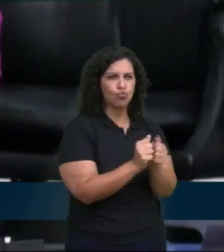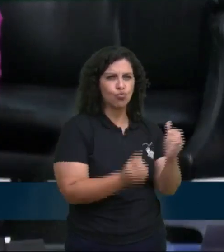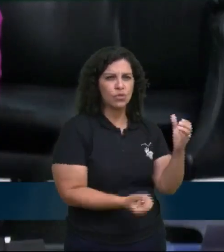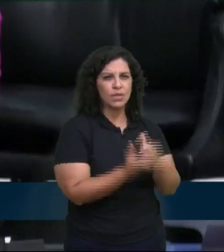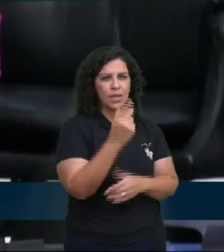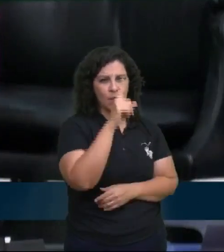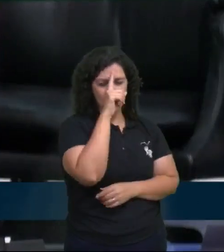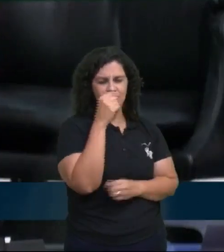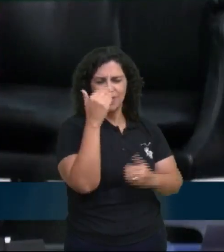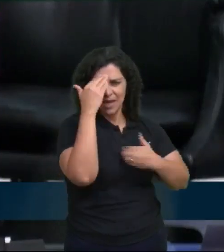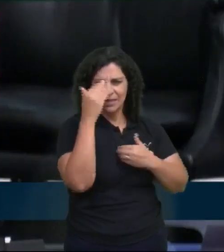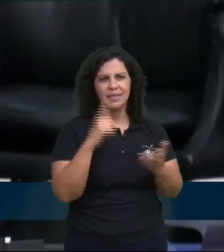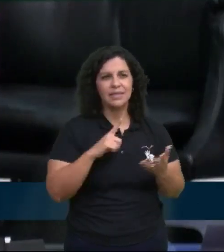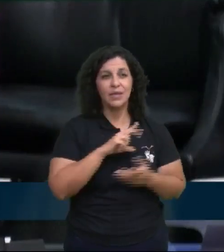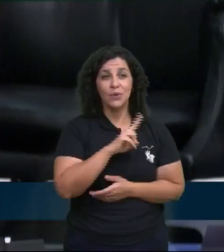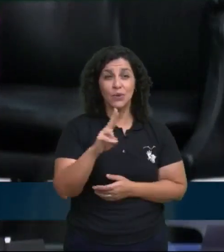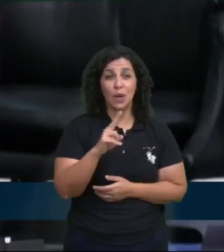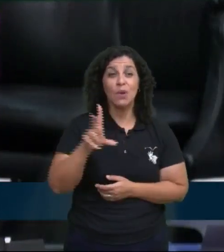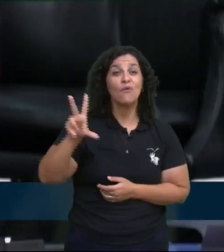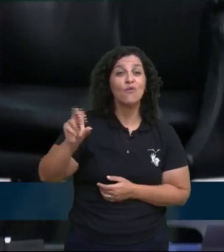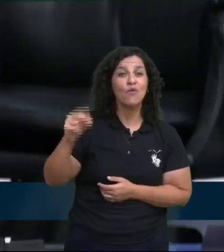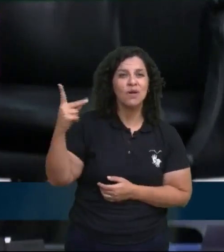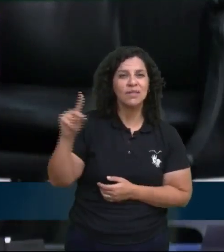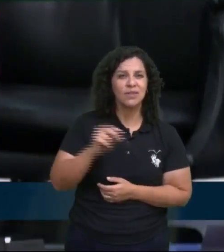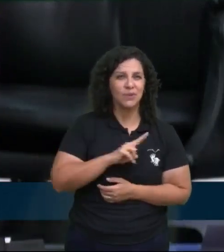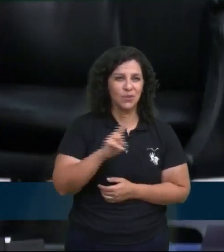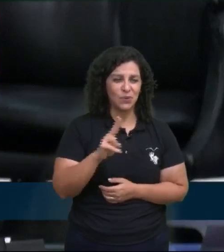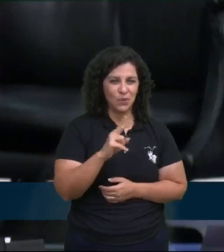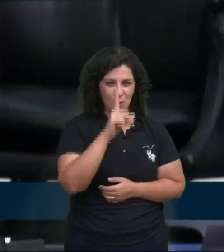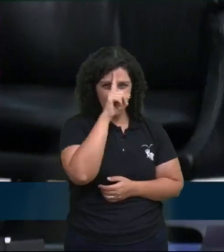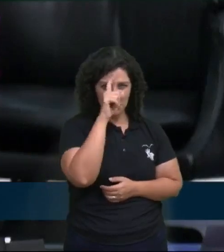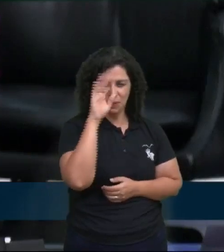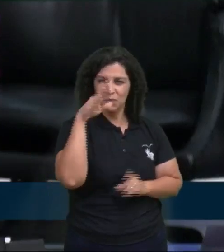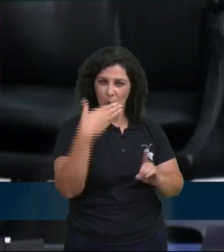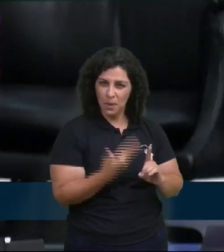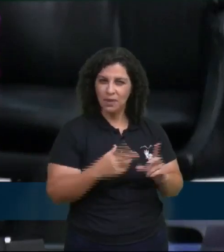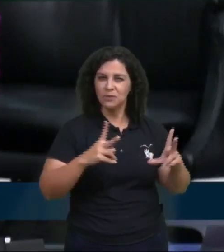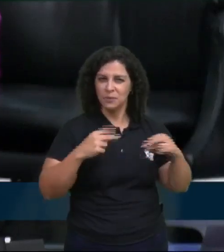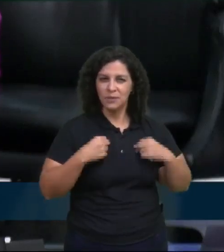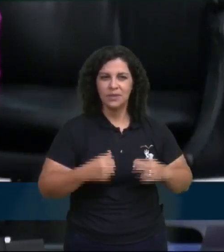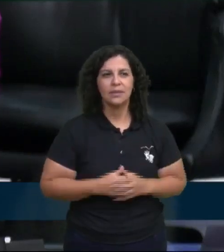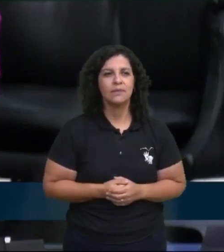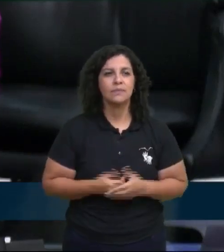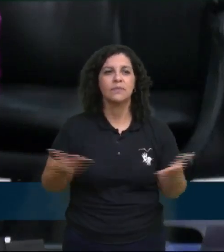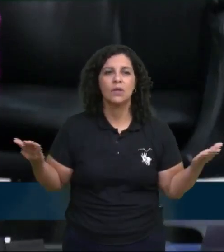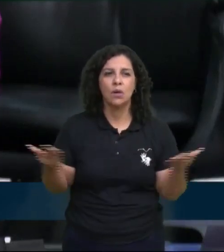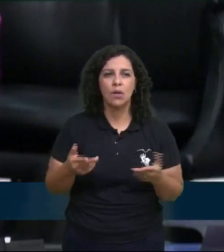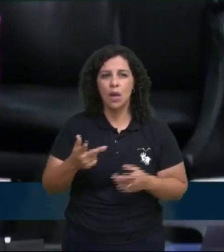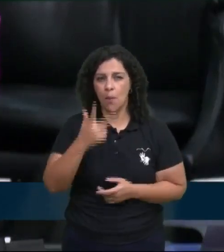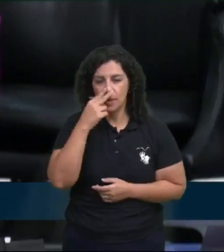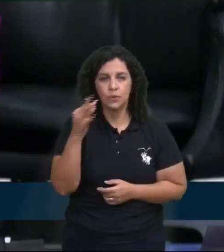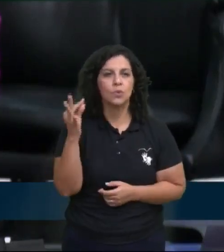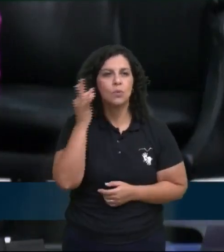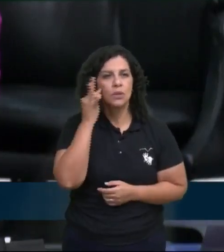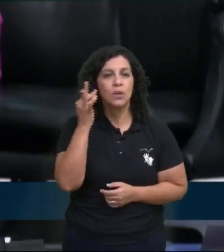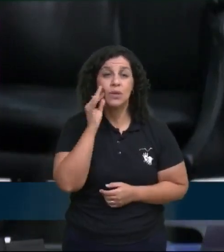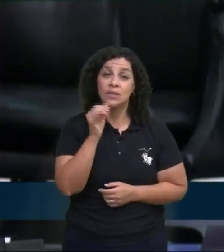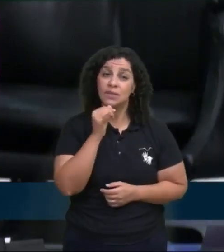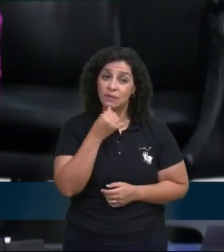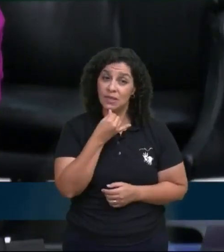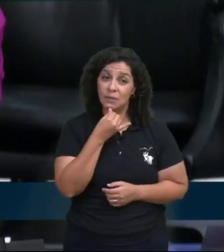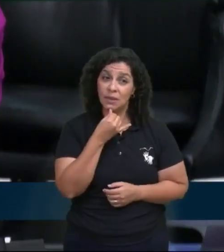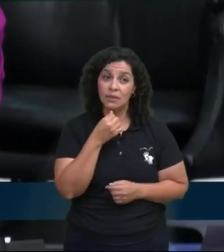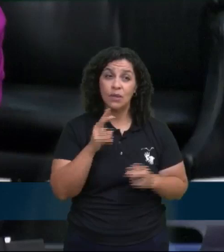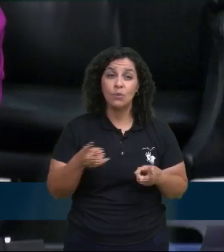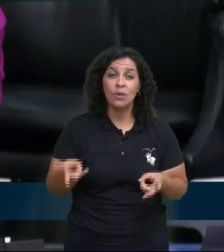muito a agradecer. Inclusive, leva o nome do seu avô, né? Uma homenagem extremamente merecida. E eu acho que Ponta Grossa, infelizmente, nunca